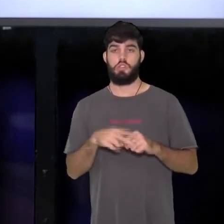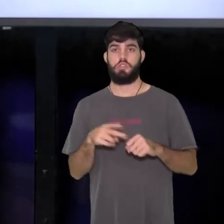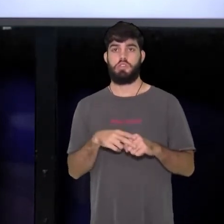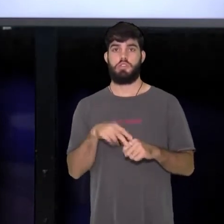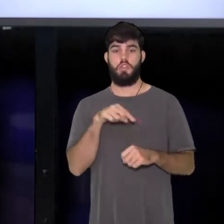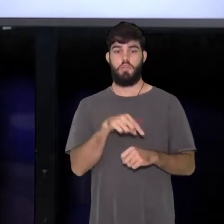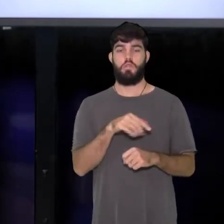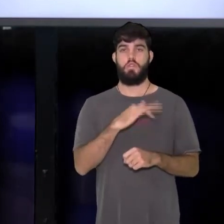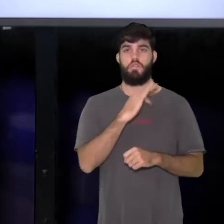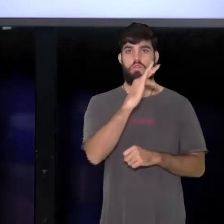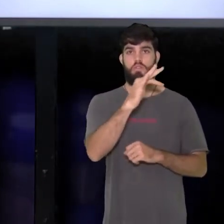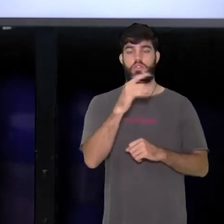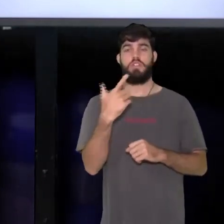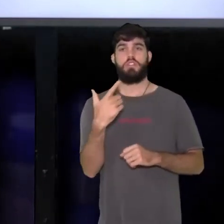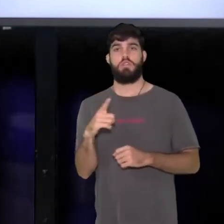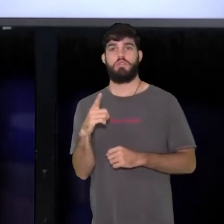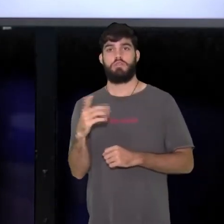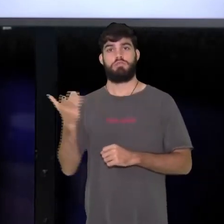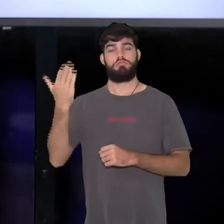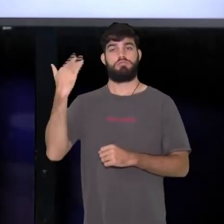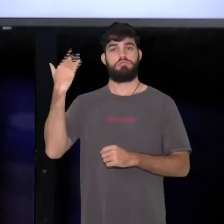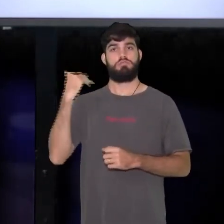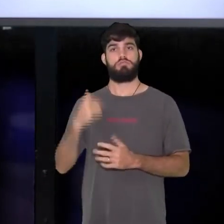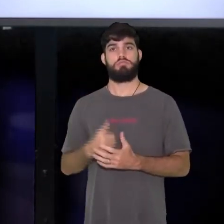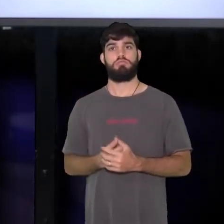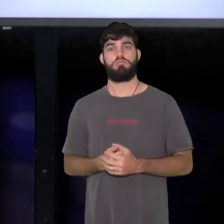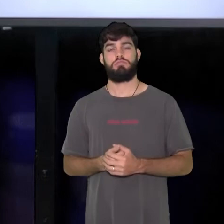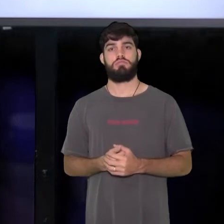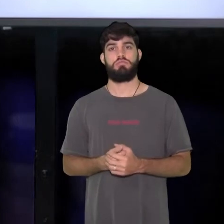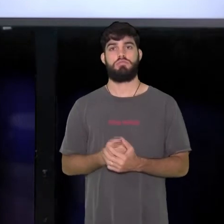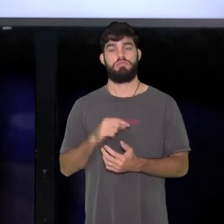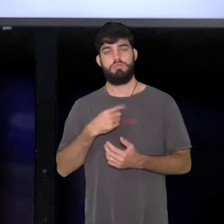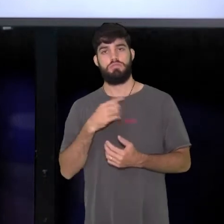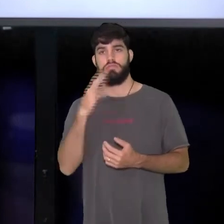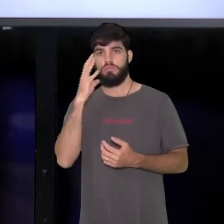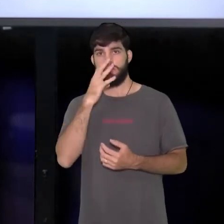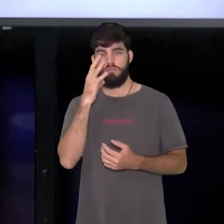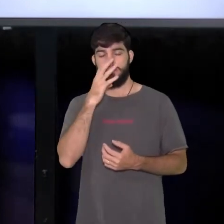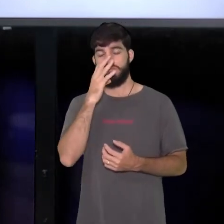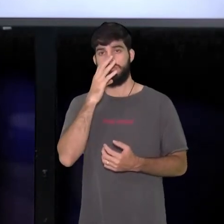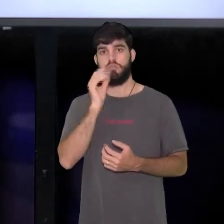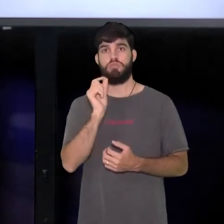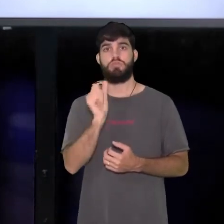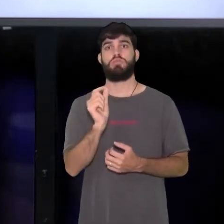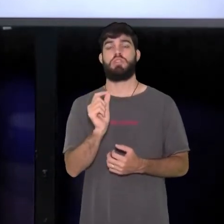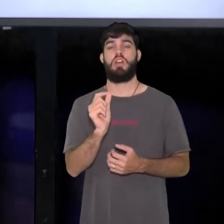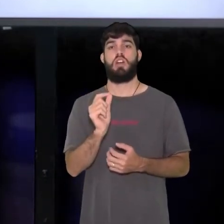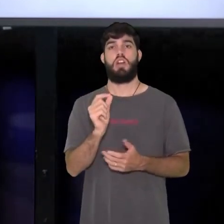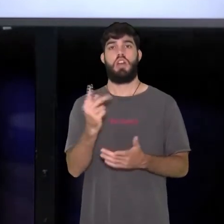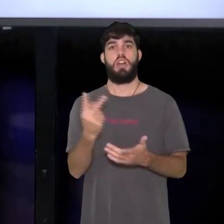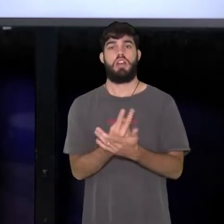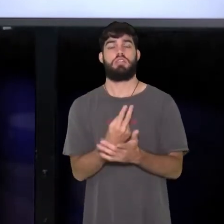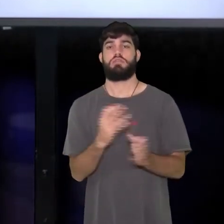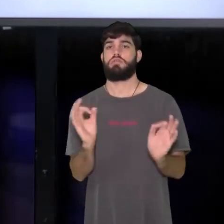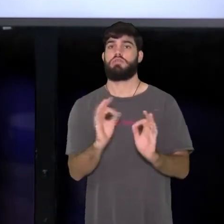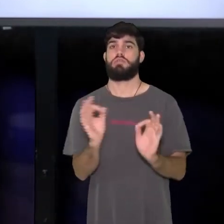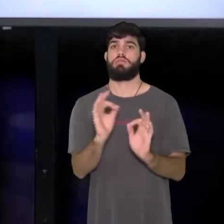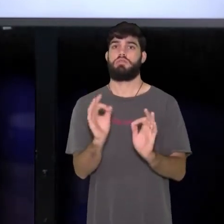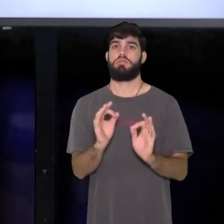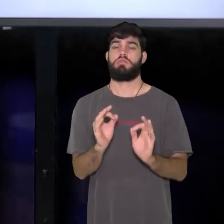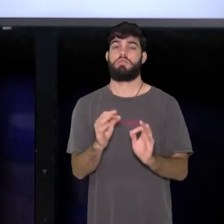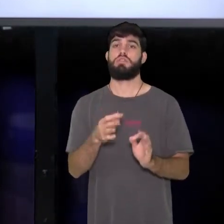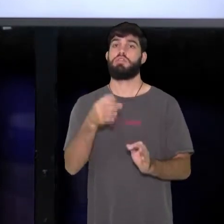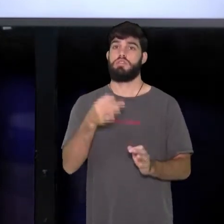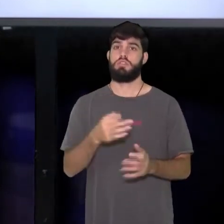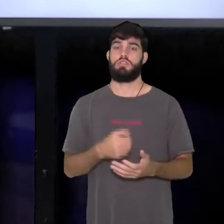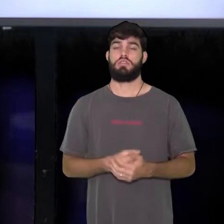ele colocou um no futuro e outro no pretérito. E a gente observa agora que isso não foi um equívoco, não foi um erro. Ele fez